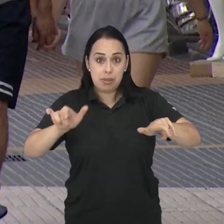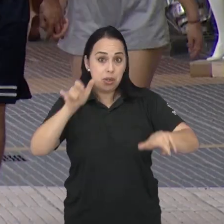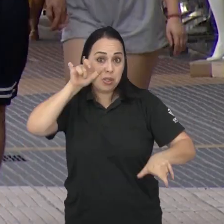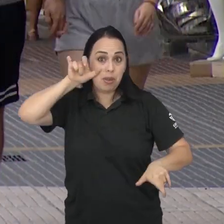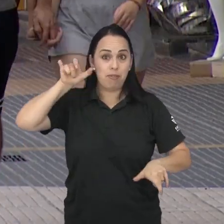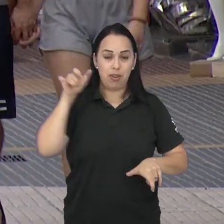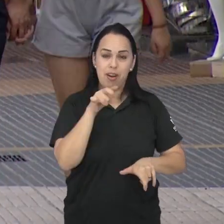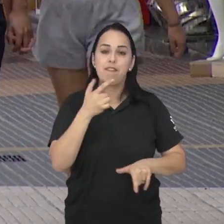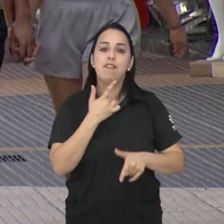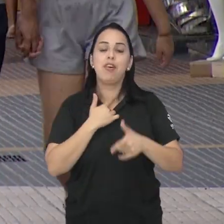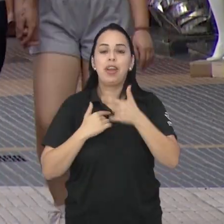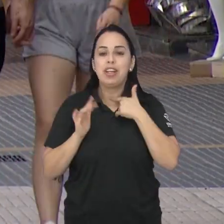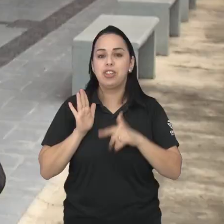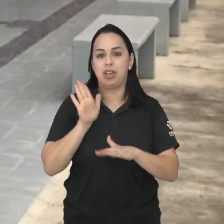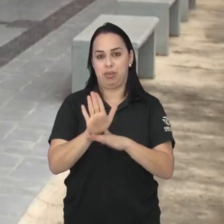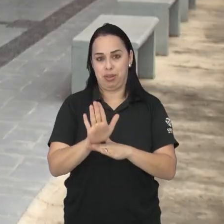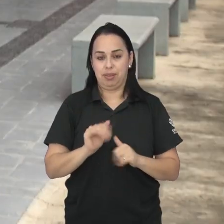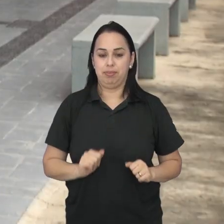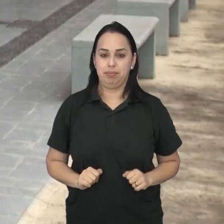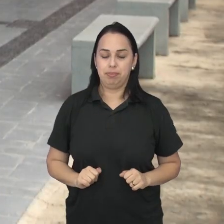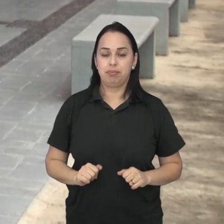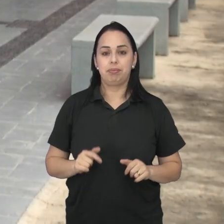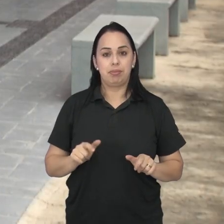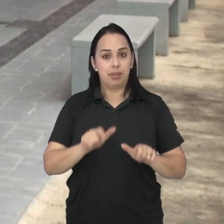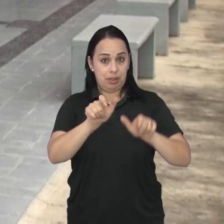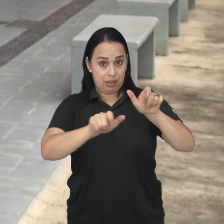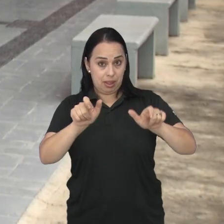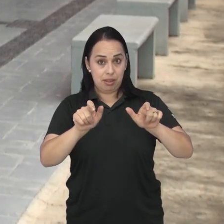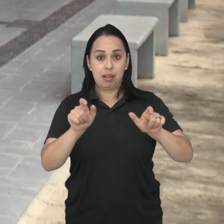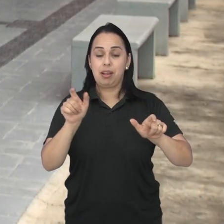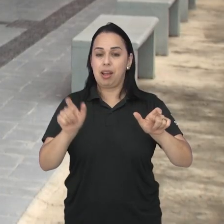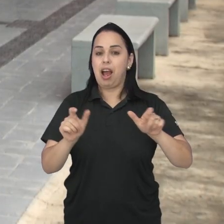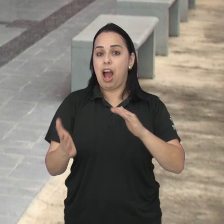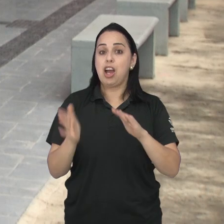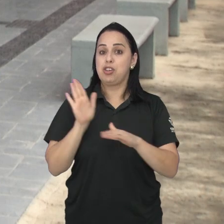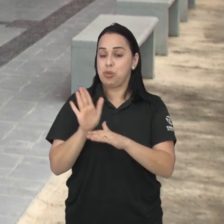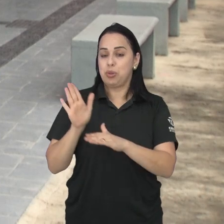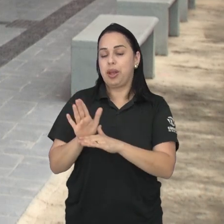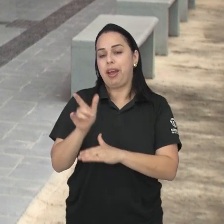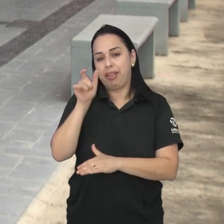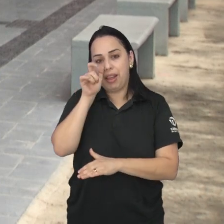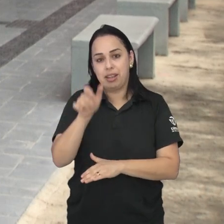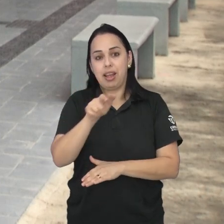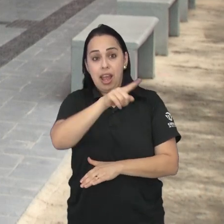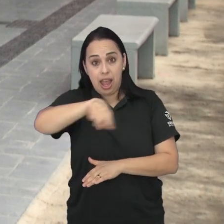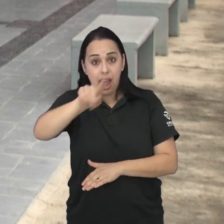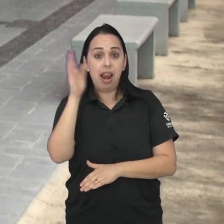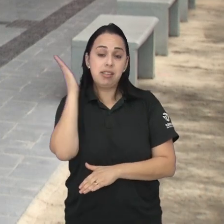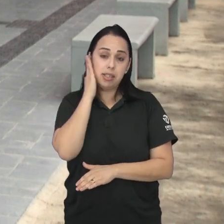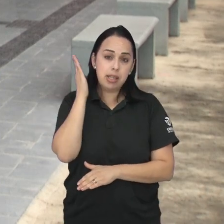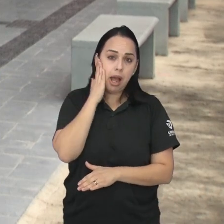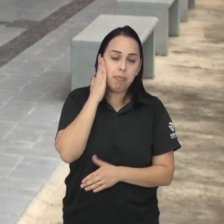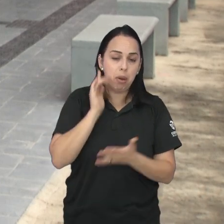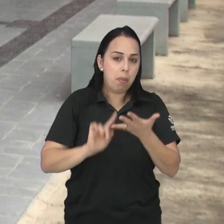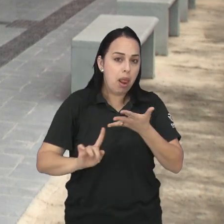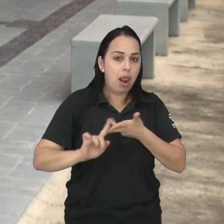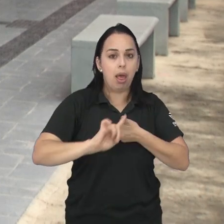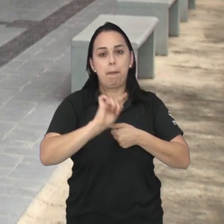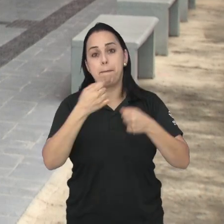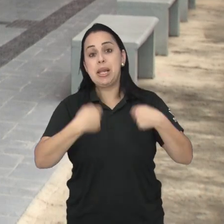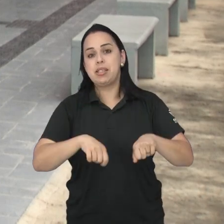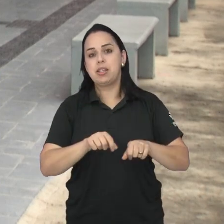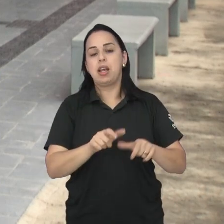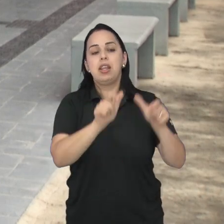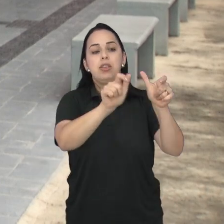tiver interesse em participar. É bastante interessante que a população participe, porque ela é que sabe quais são as necessidades